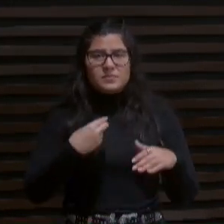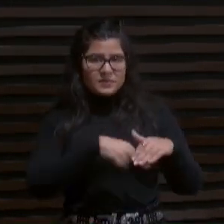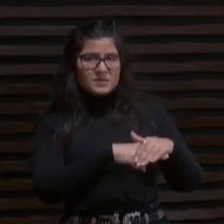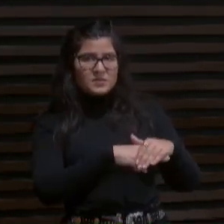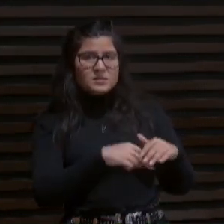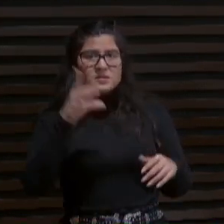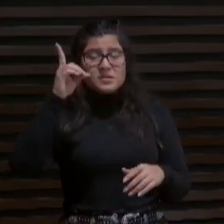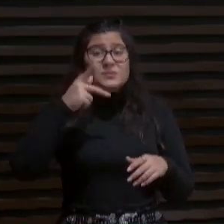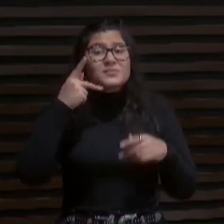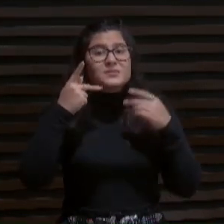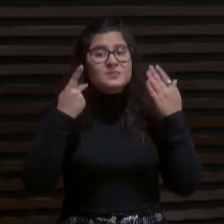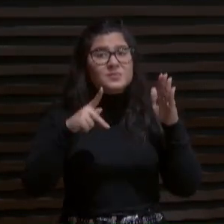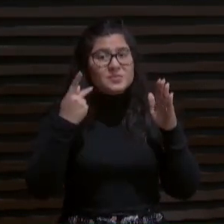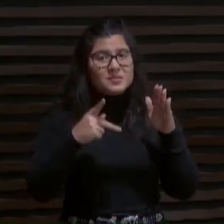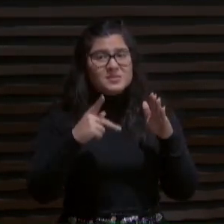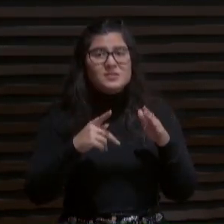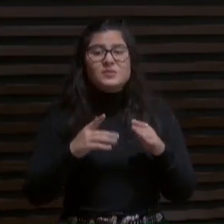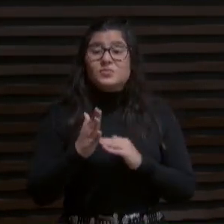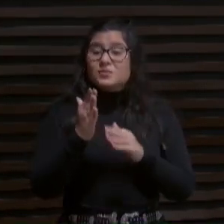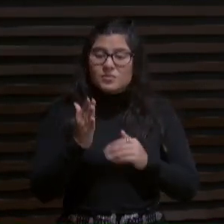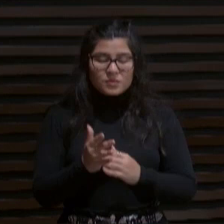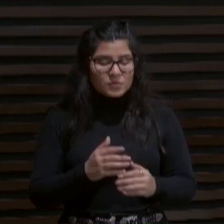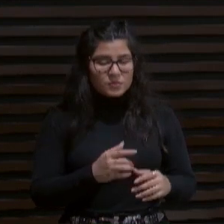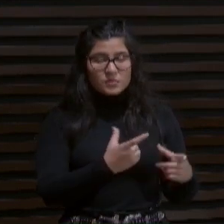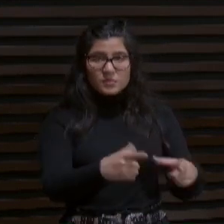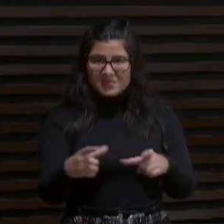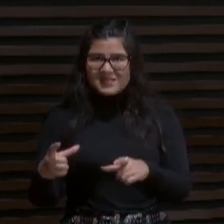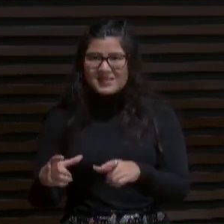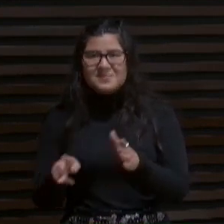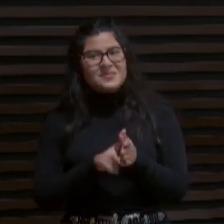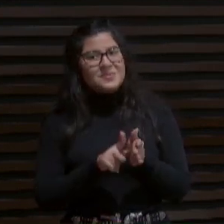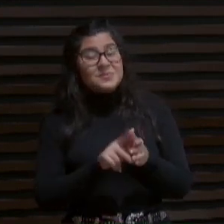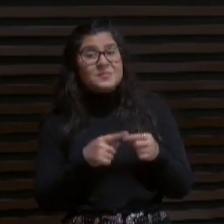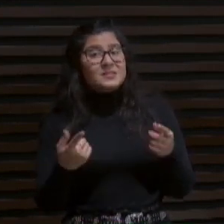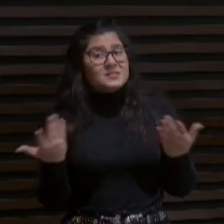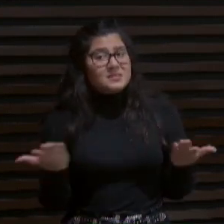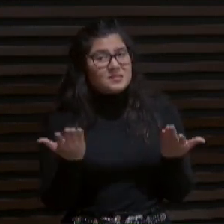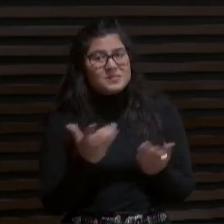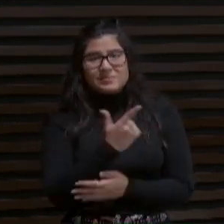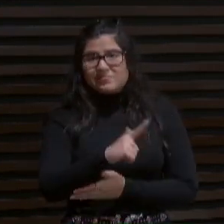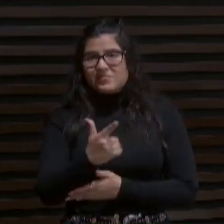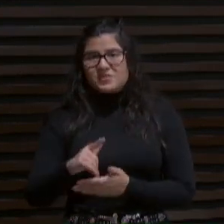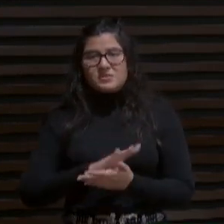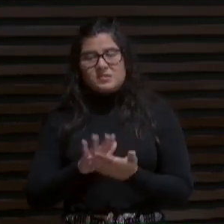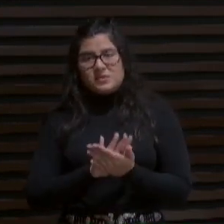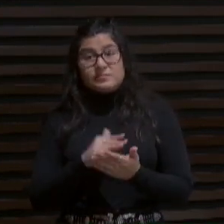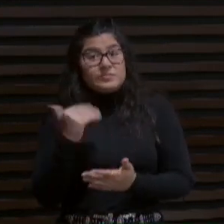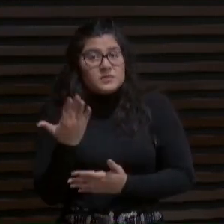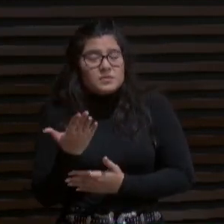Deus tinha prometido que todo aquele lugar seria dele. Mas agora ele não tinha nada ali. E,